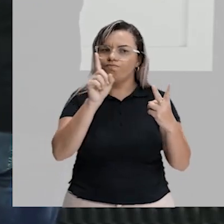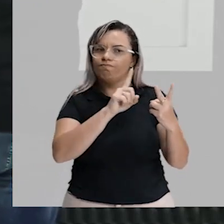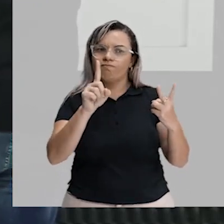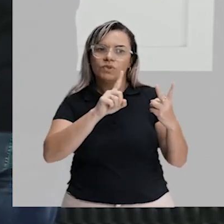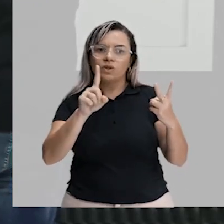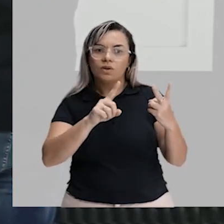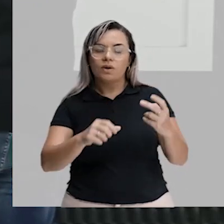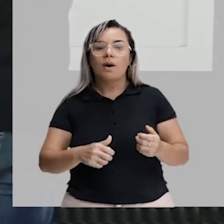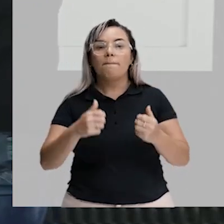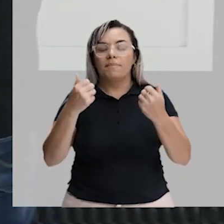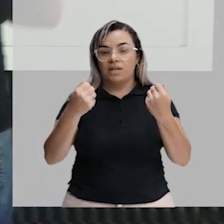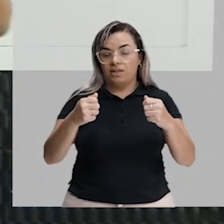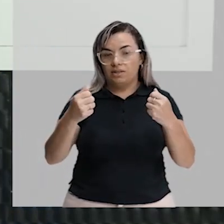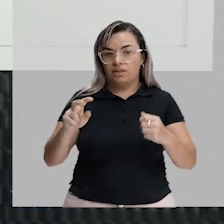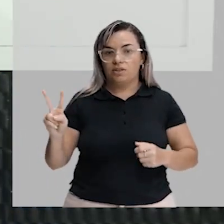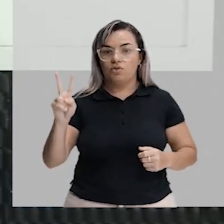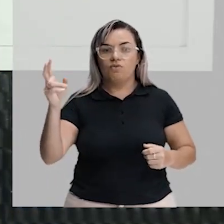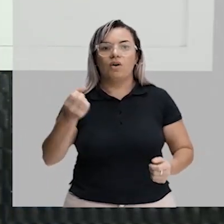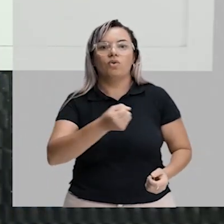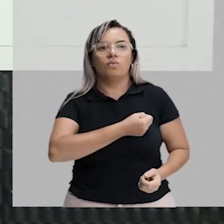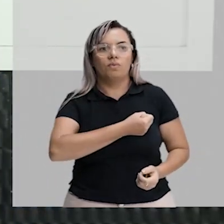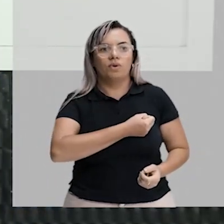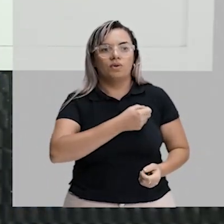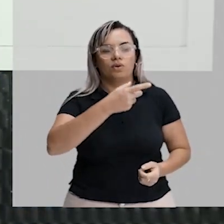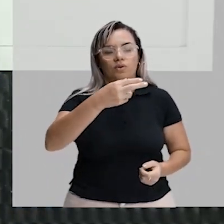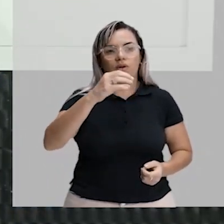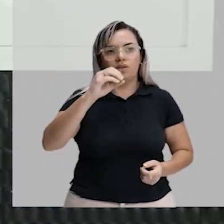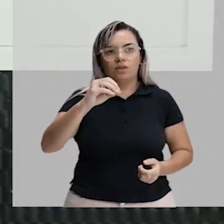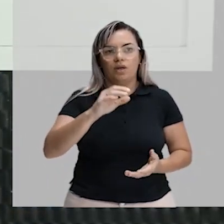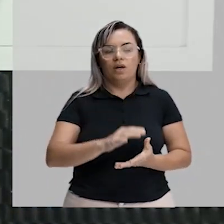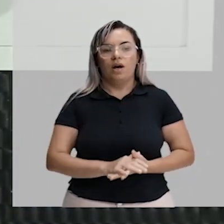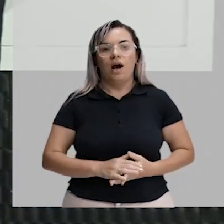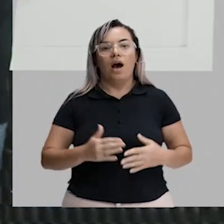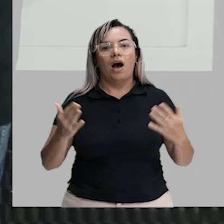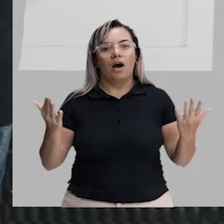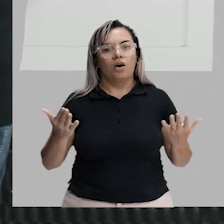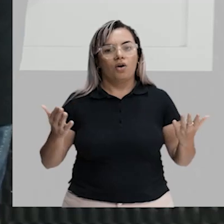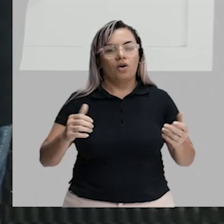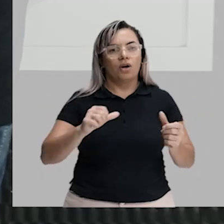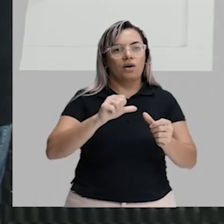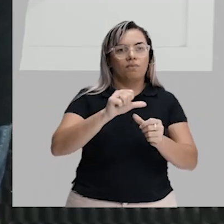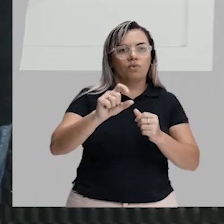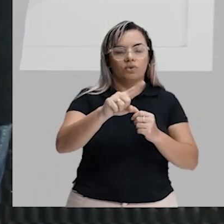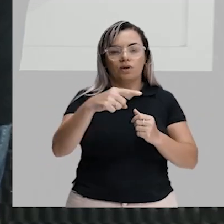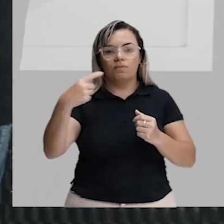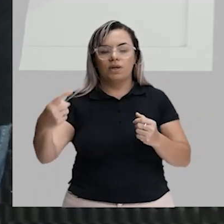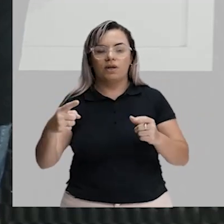Então, vamos substituir aqui o x por 2. Vai ficar menos 4